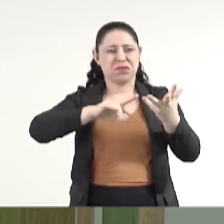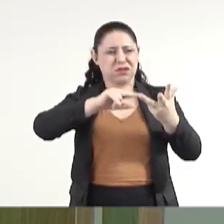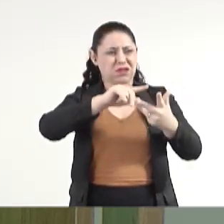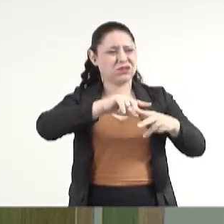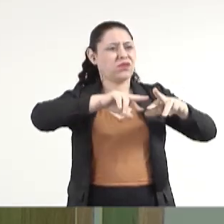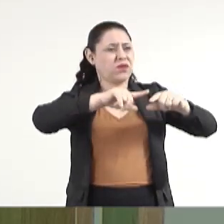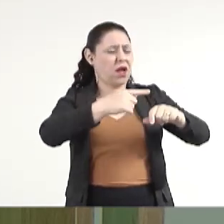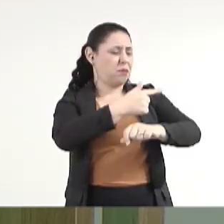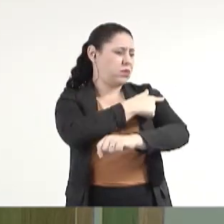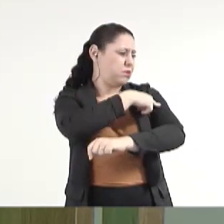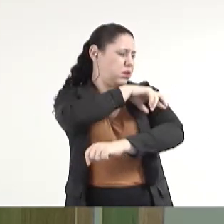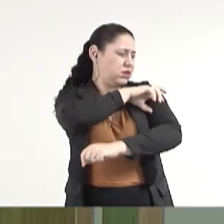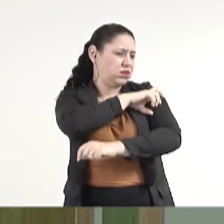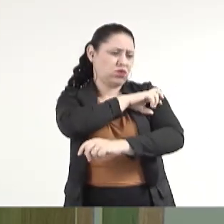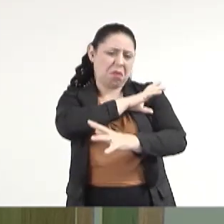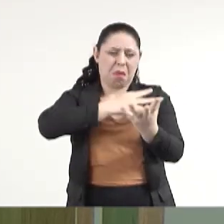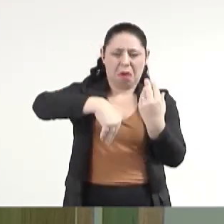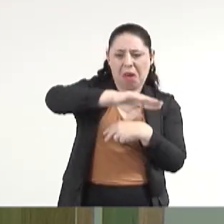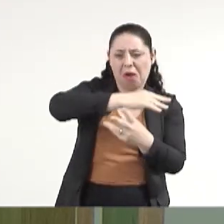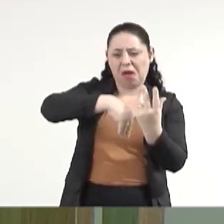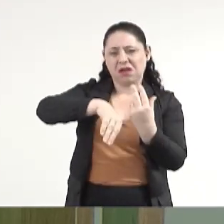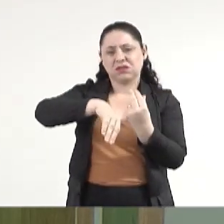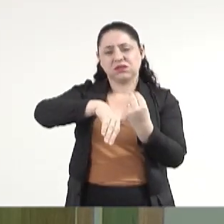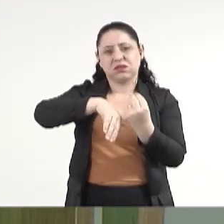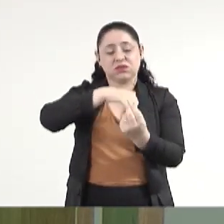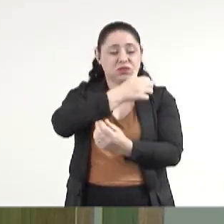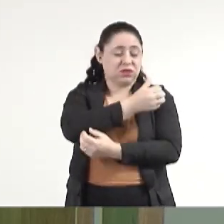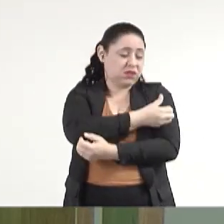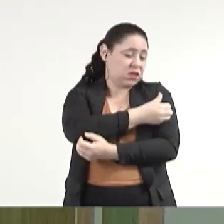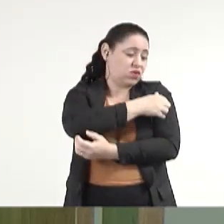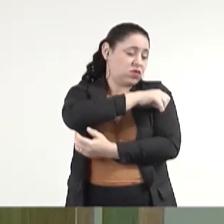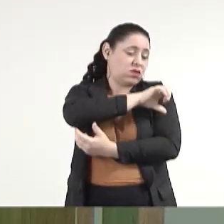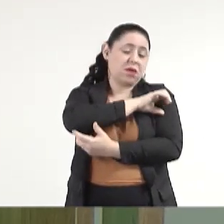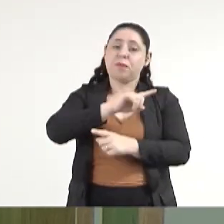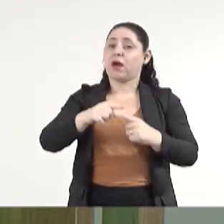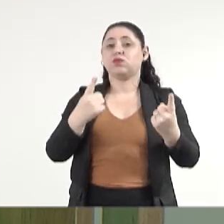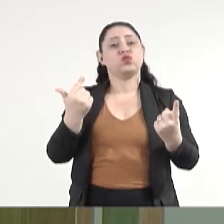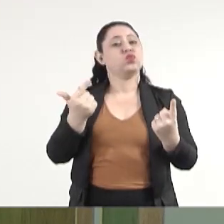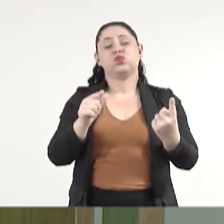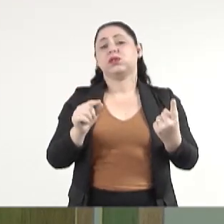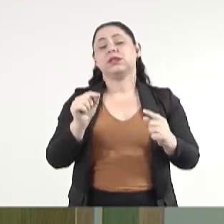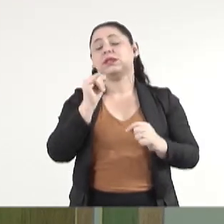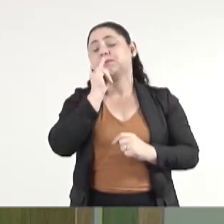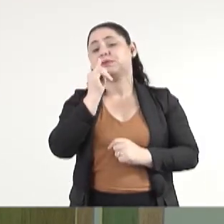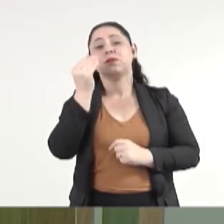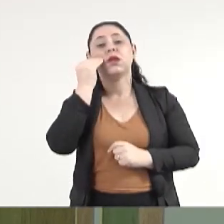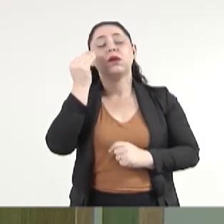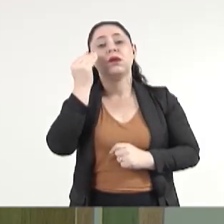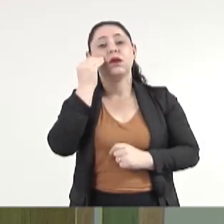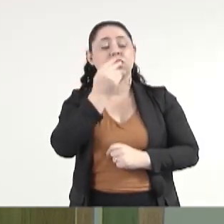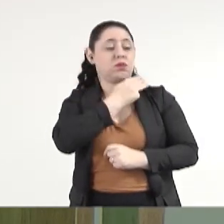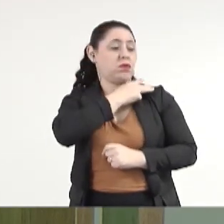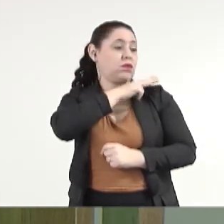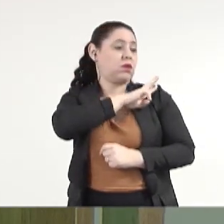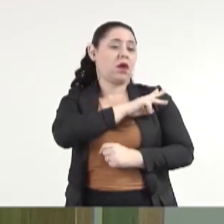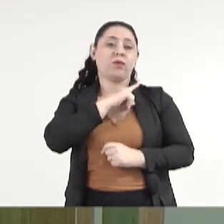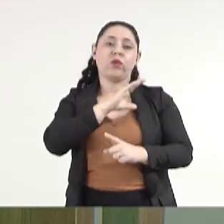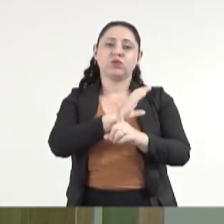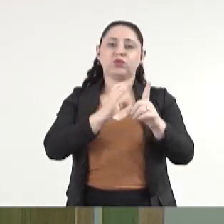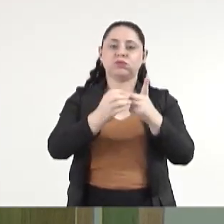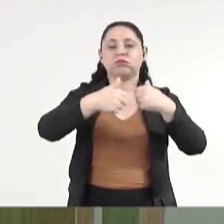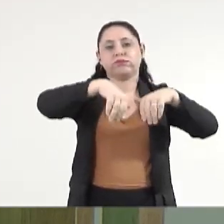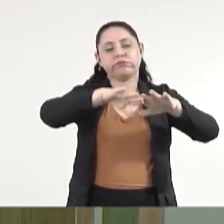multisseriadas do 1º ao 5º, do 6º ao 9º, mas não tem uma experiência de ensino médio para ficar